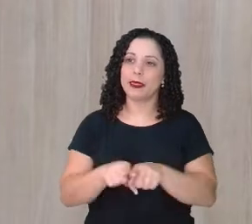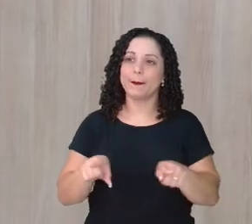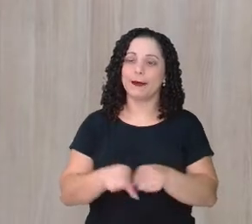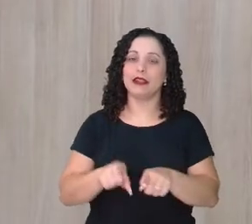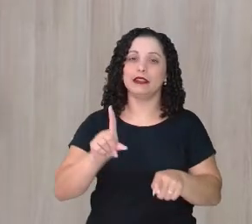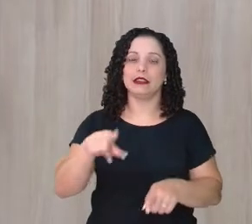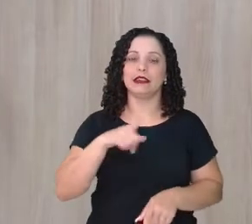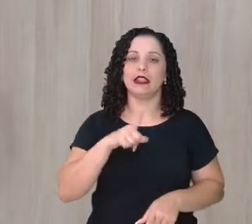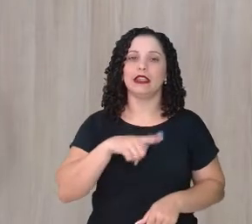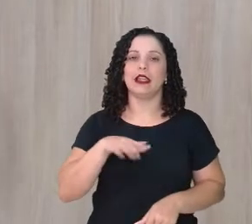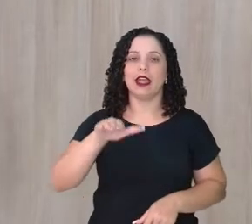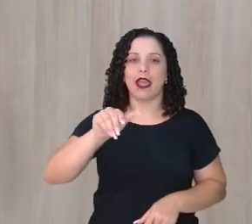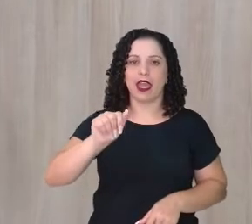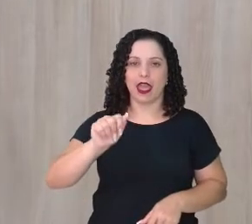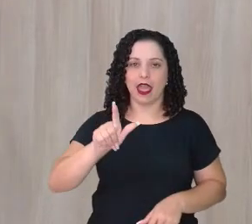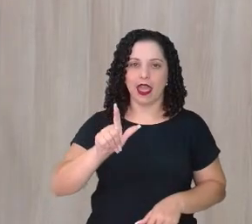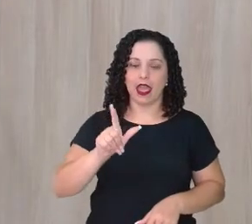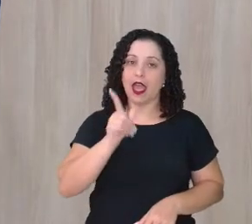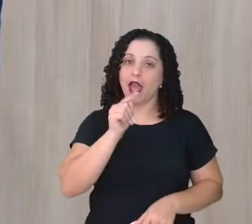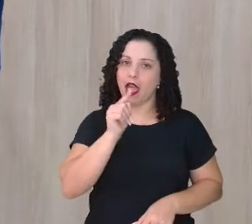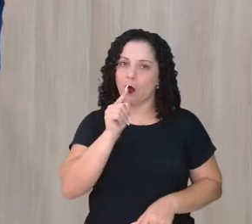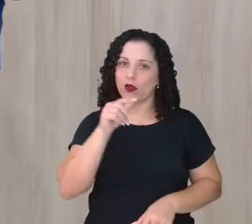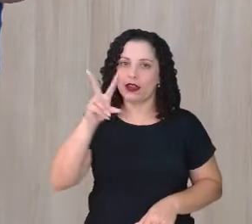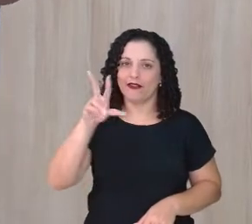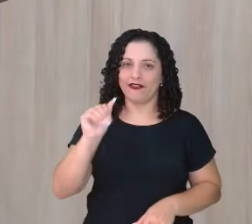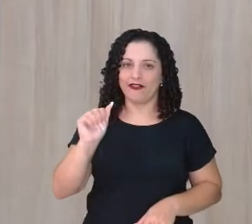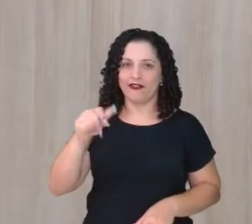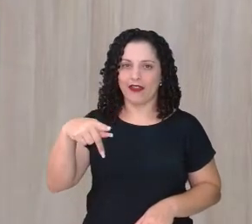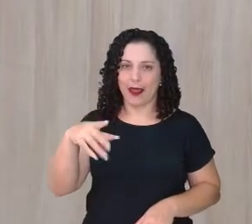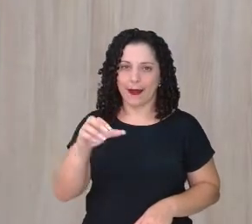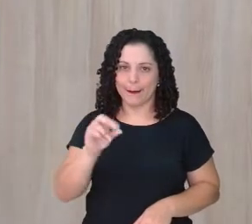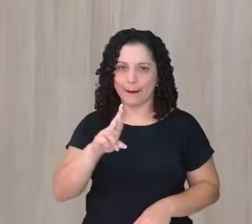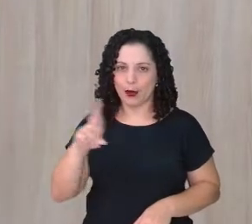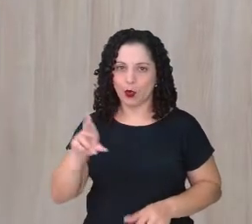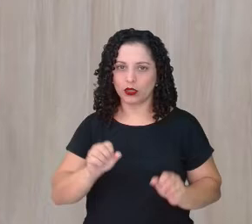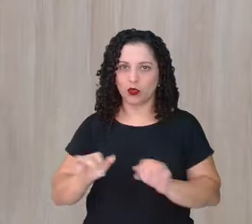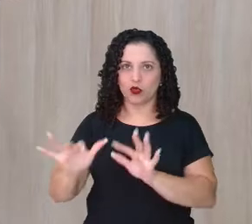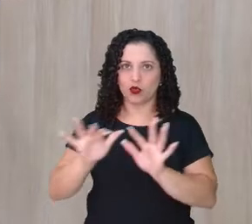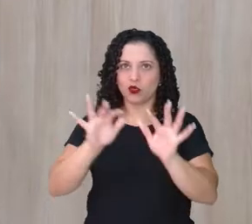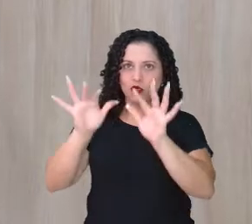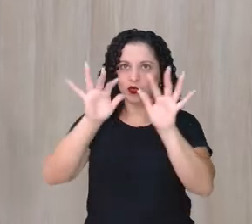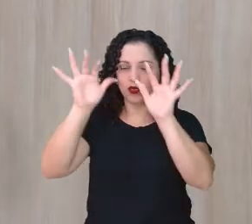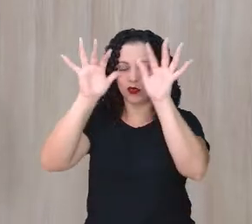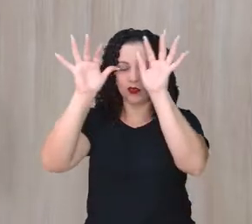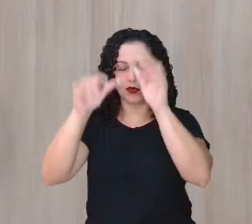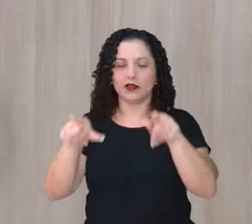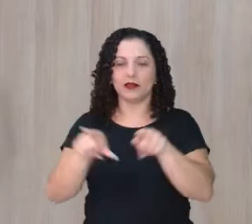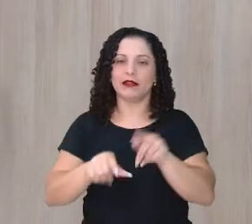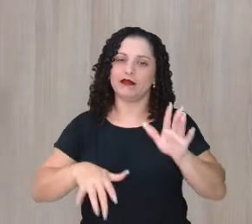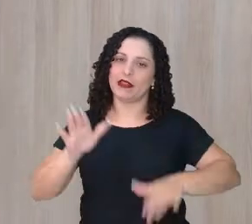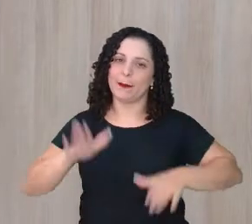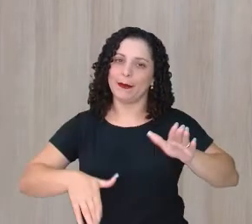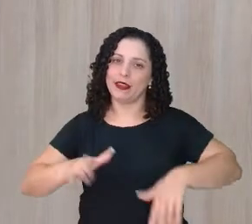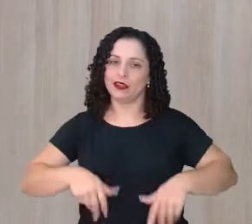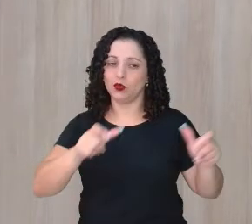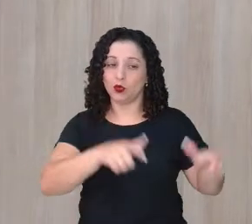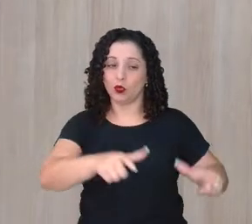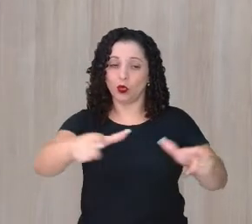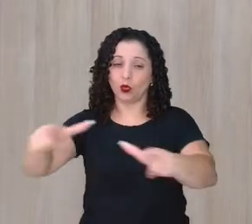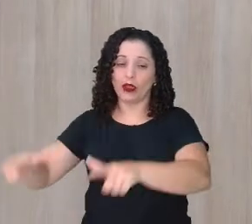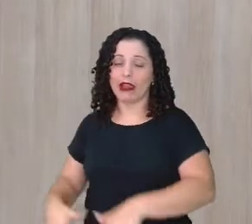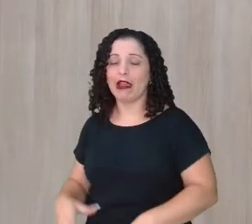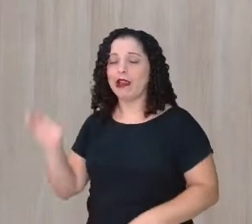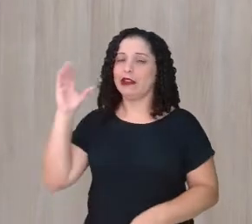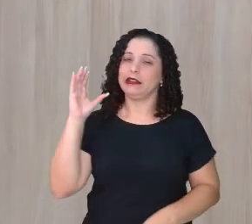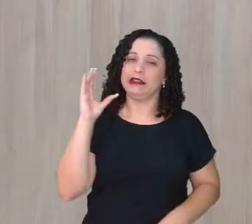vapor d'água está em suspensão, aí vai depender, né, do ambiente, né, desse calor intenso que a gente vê, a gente vai ver que